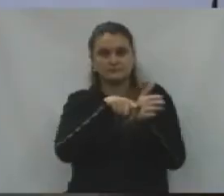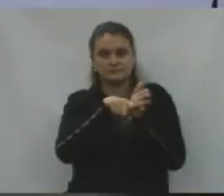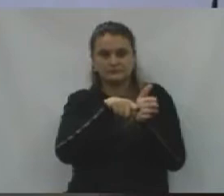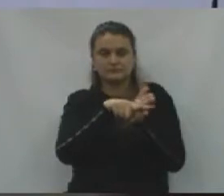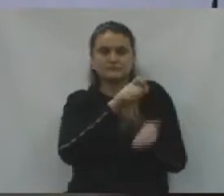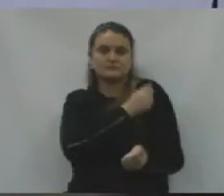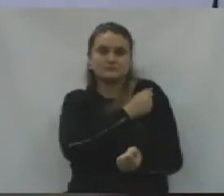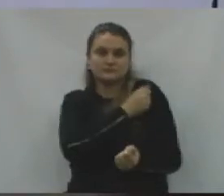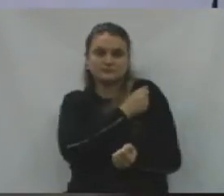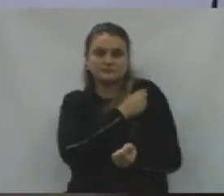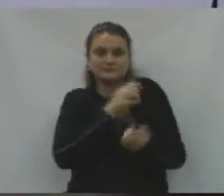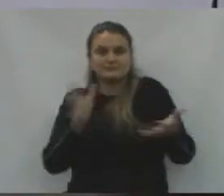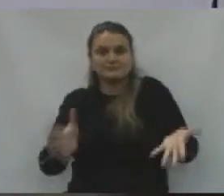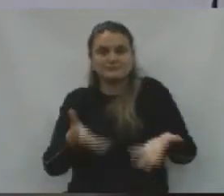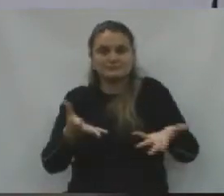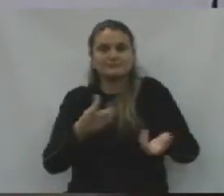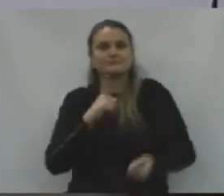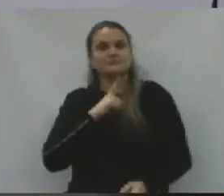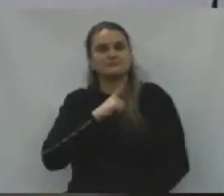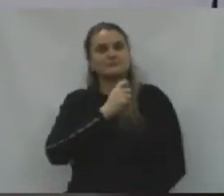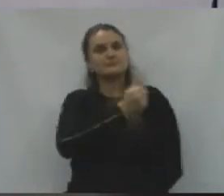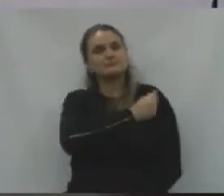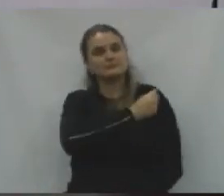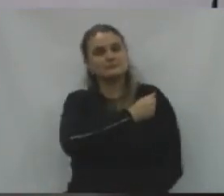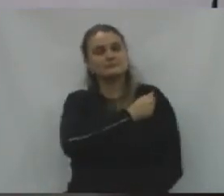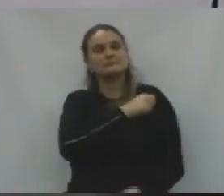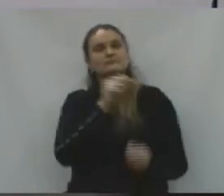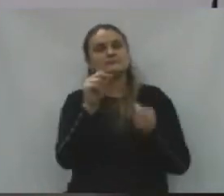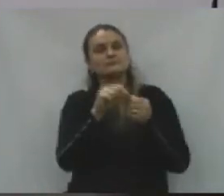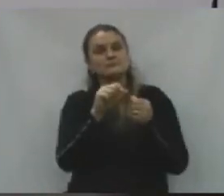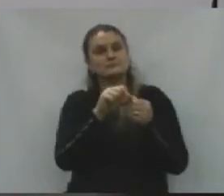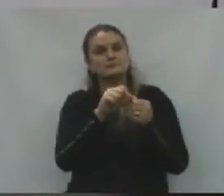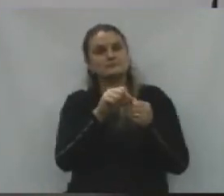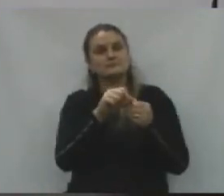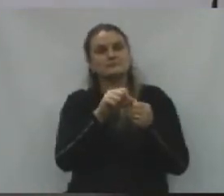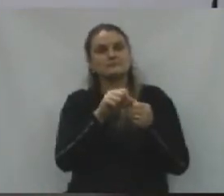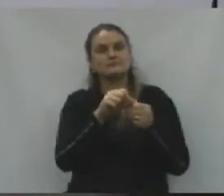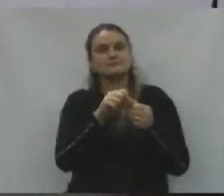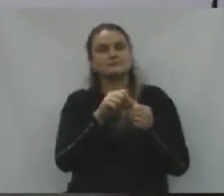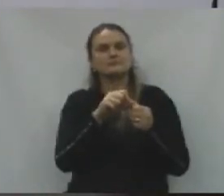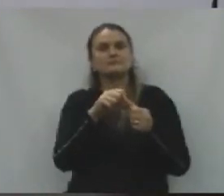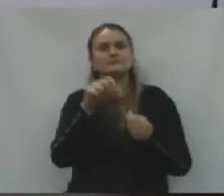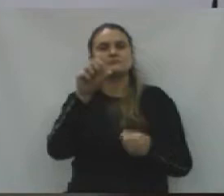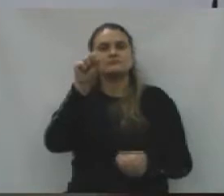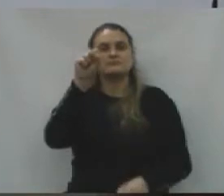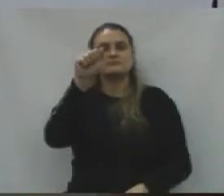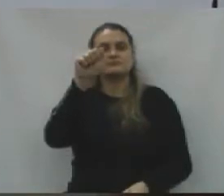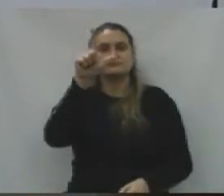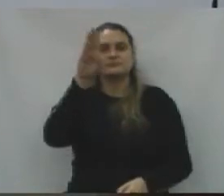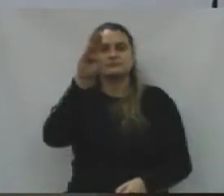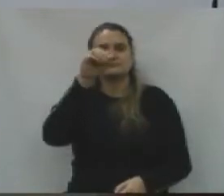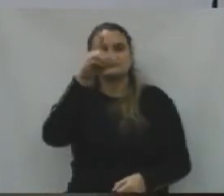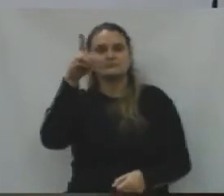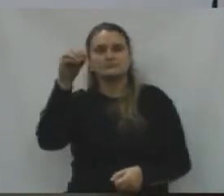à Pesquisa Acadêmica, nós temos aqui os alunos que passaram a produzir sabão ecológico. Olha que